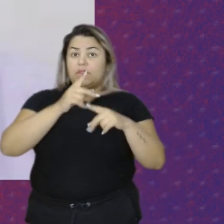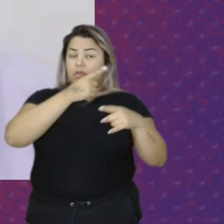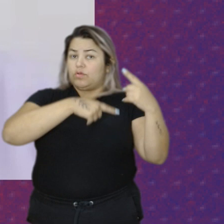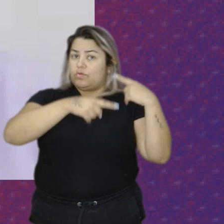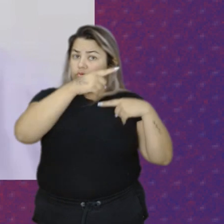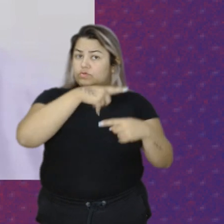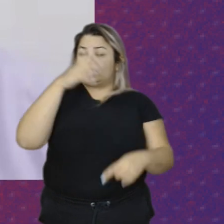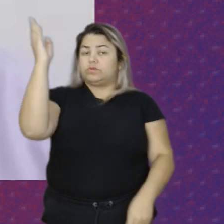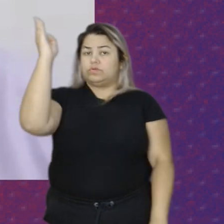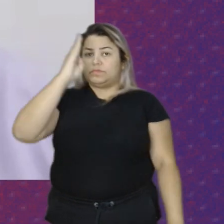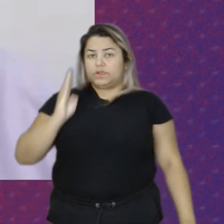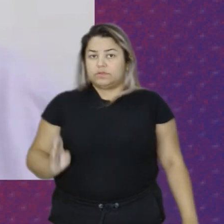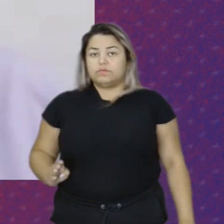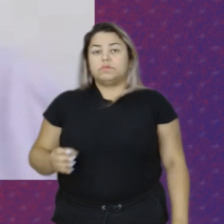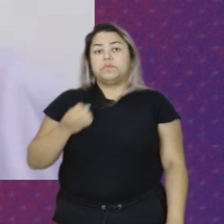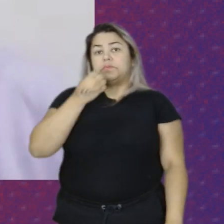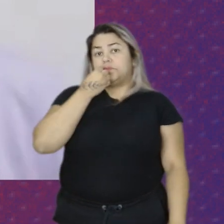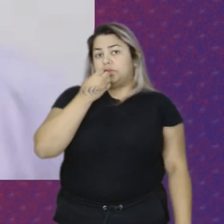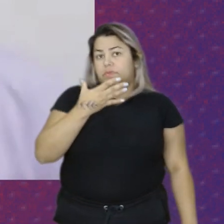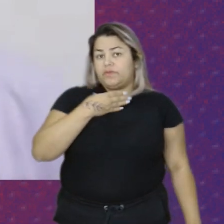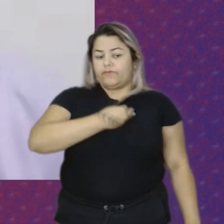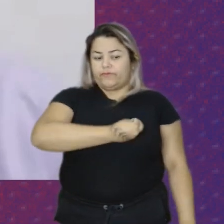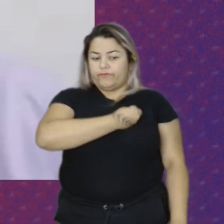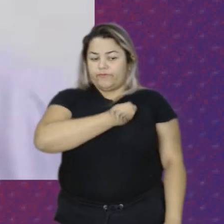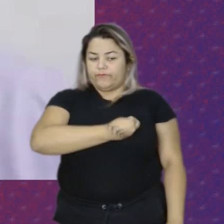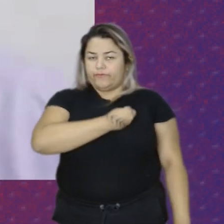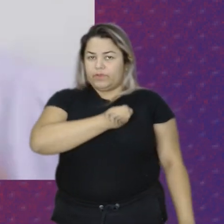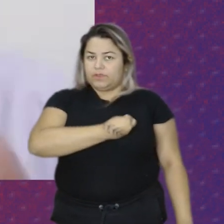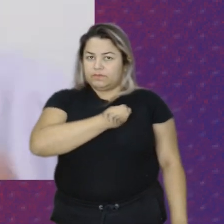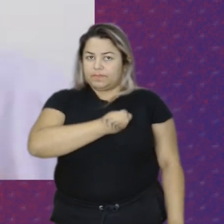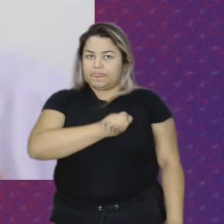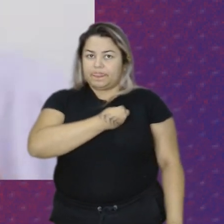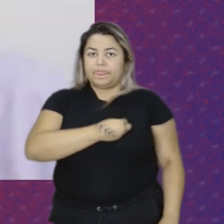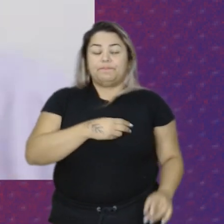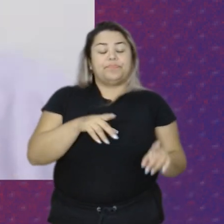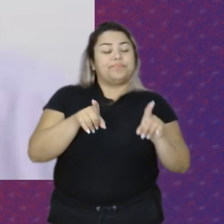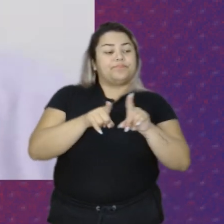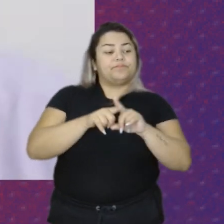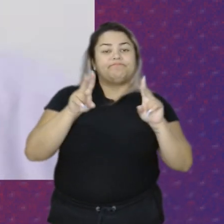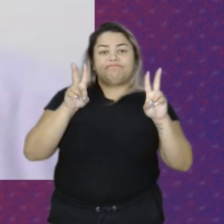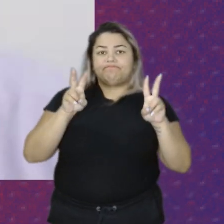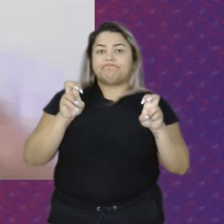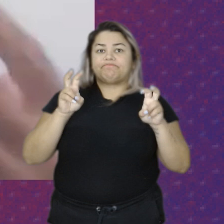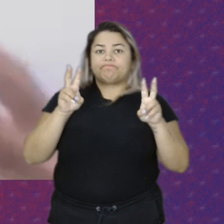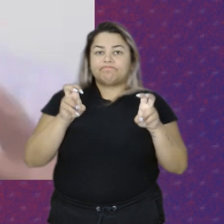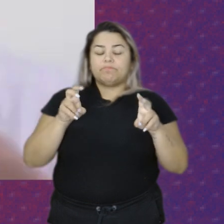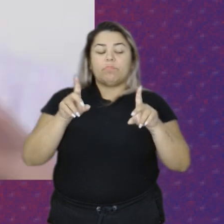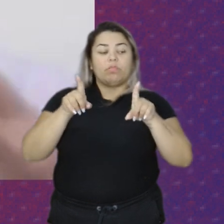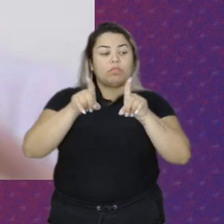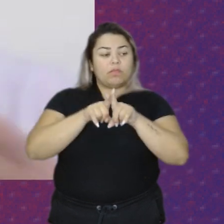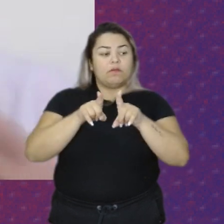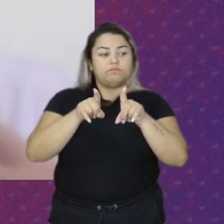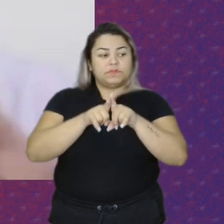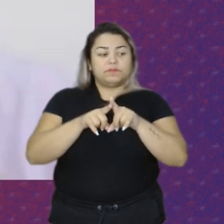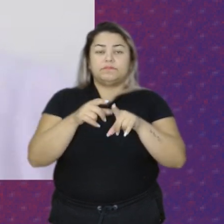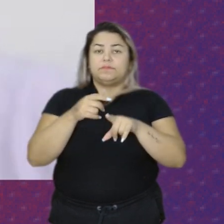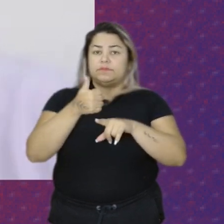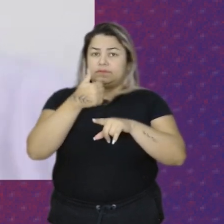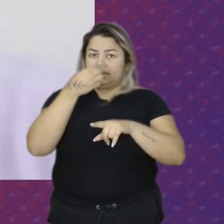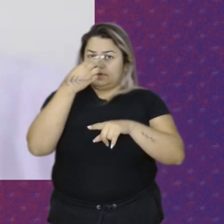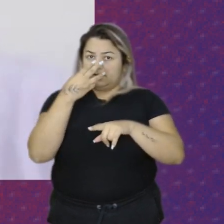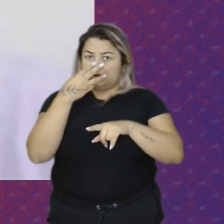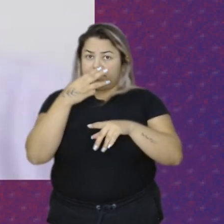reconstrução do Brasil e pelo bem viver, confluindo várias temáticas e pelo menos 13